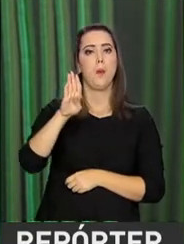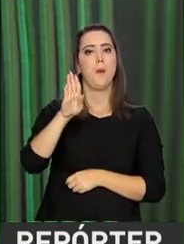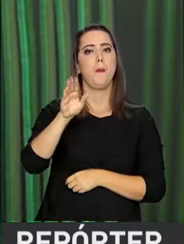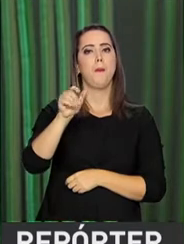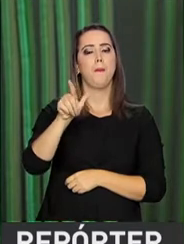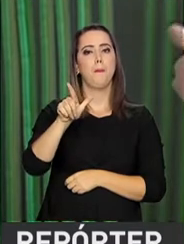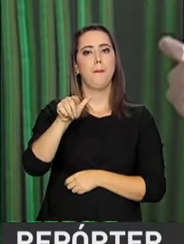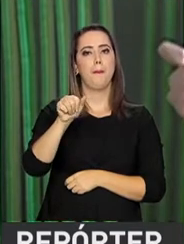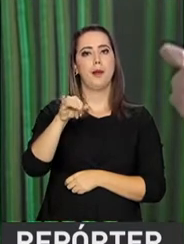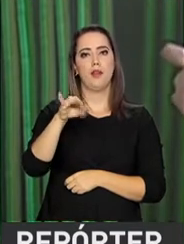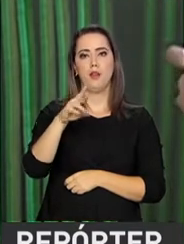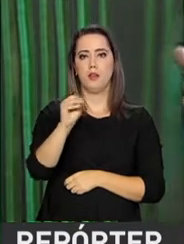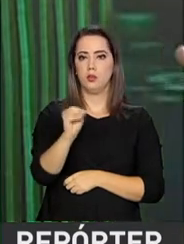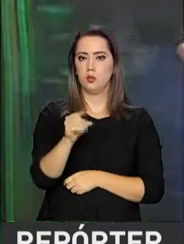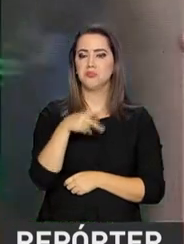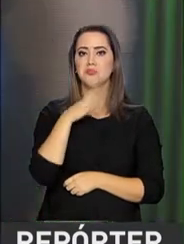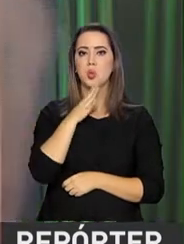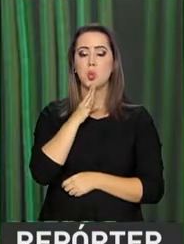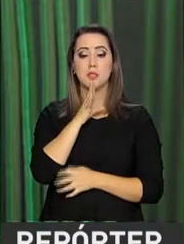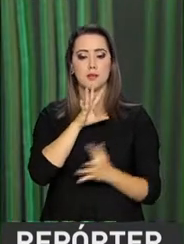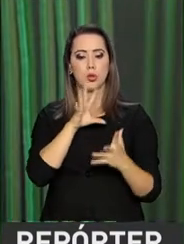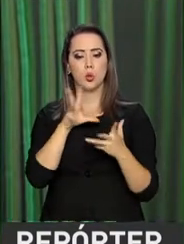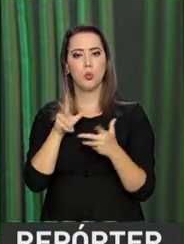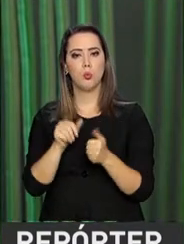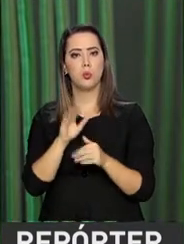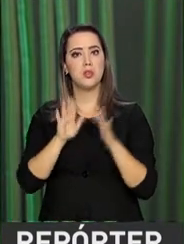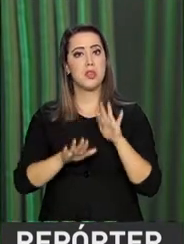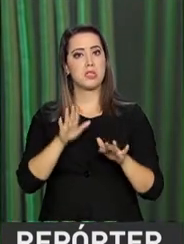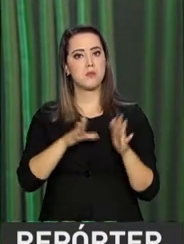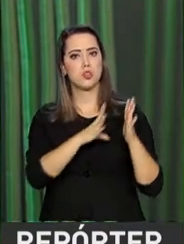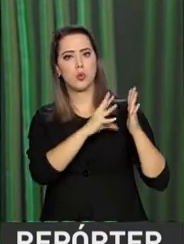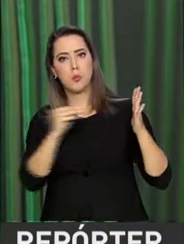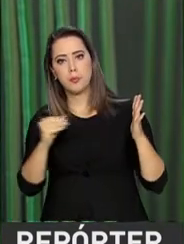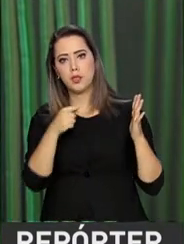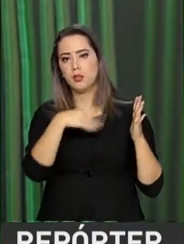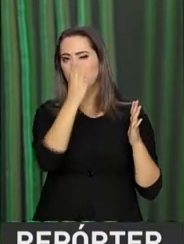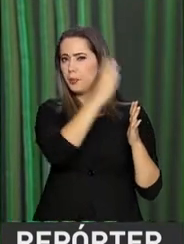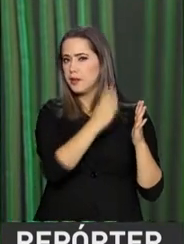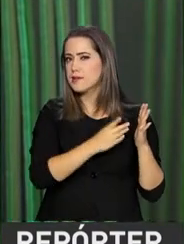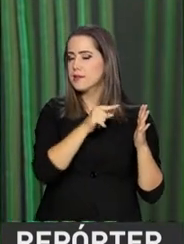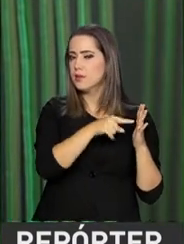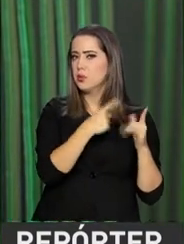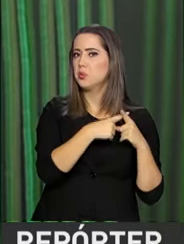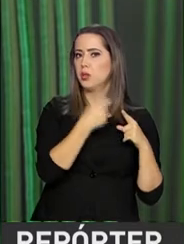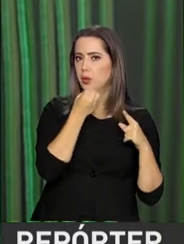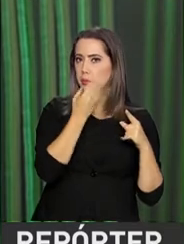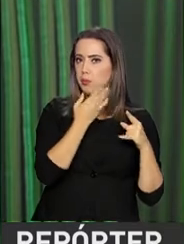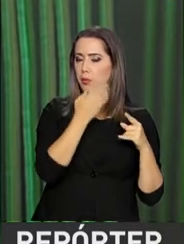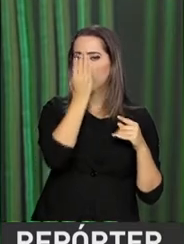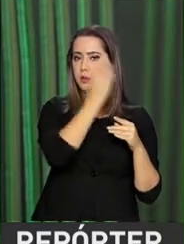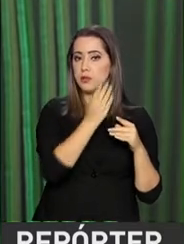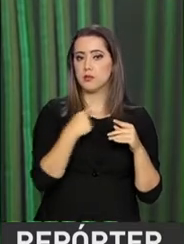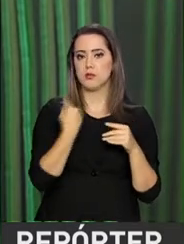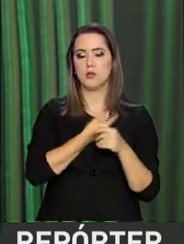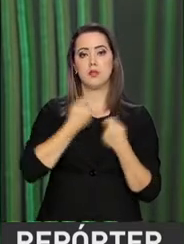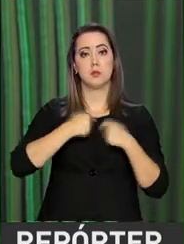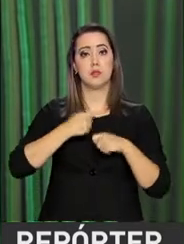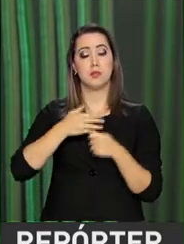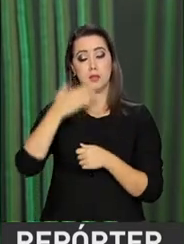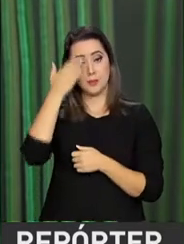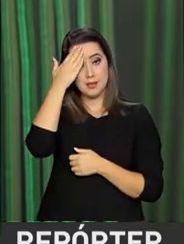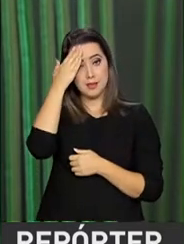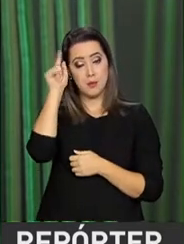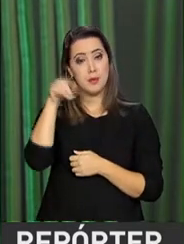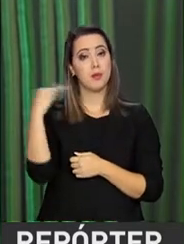são reconhecidos no exterior e muitas vezes copiado no exterior então nós temos que a consciência absoluta de que este é um